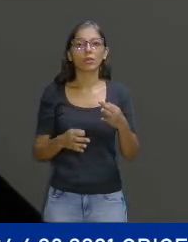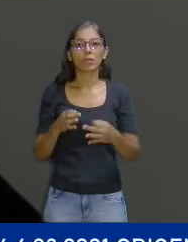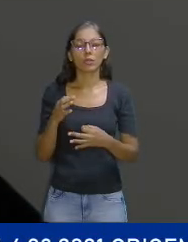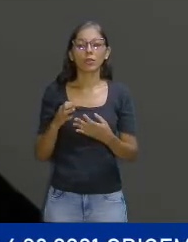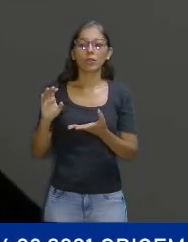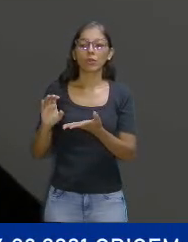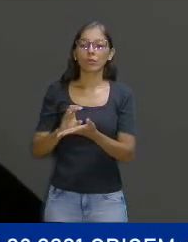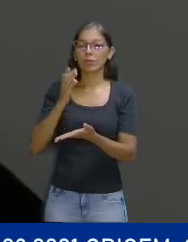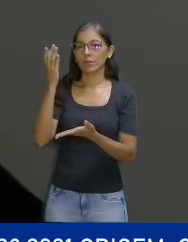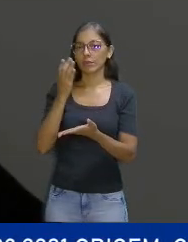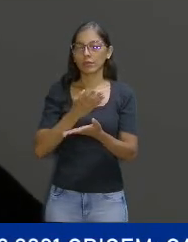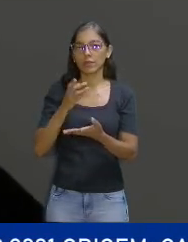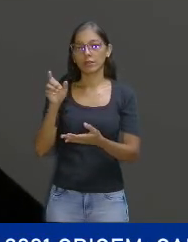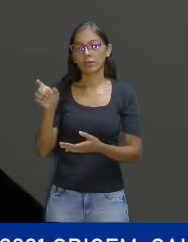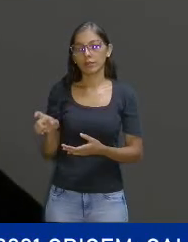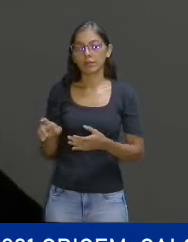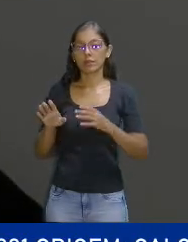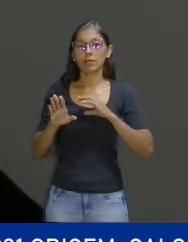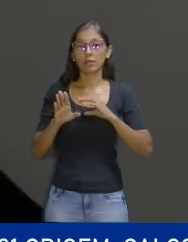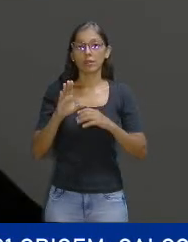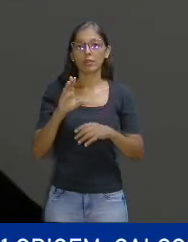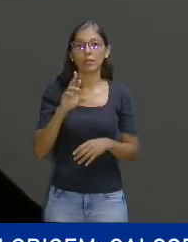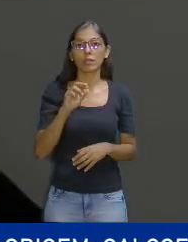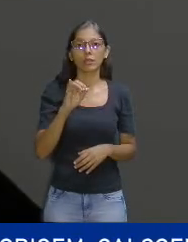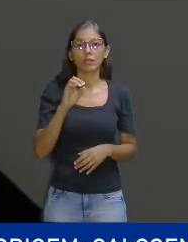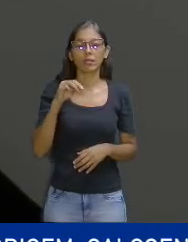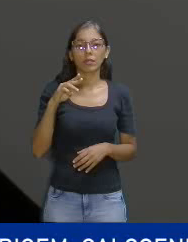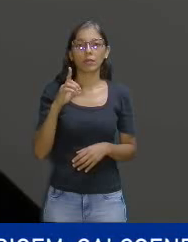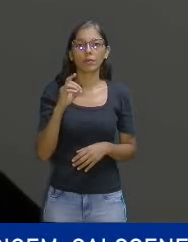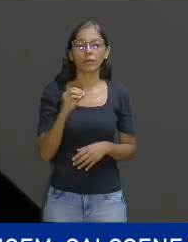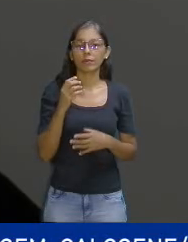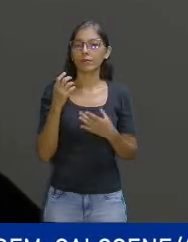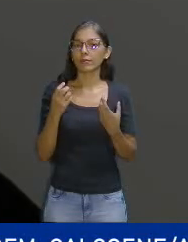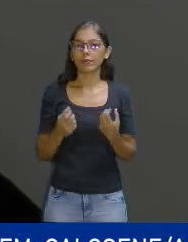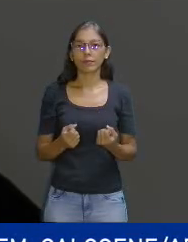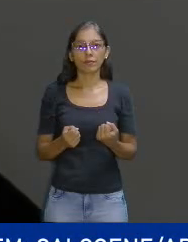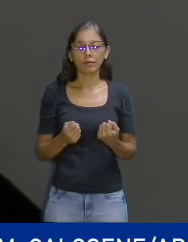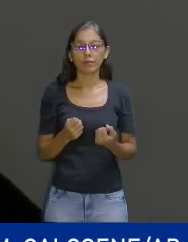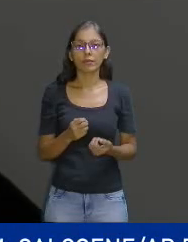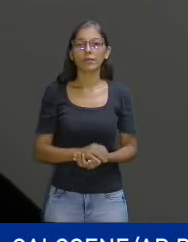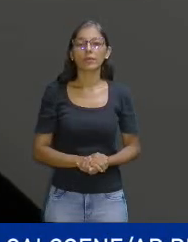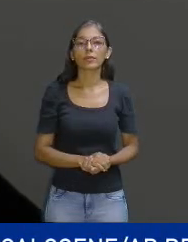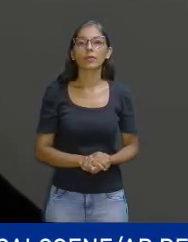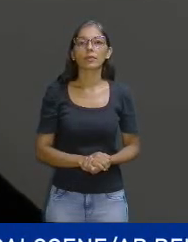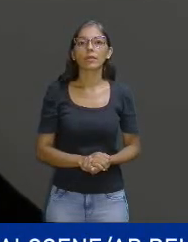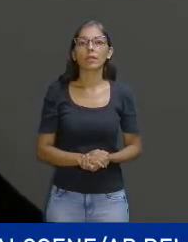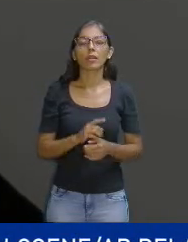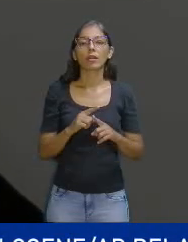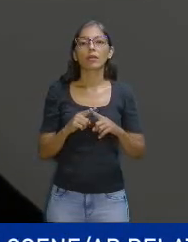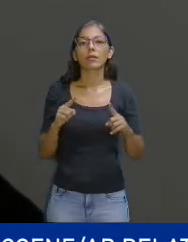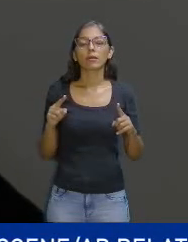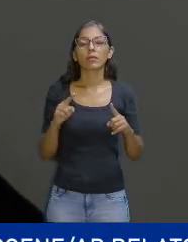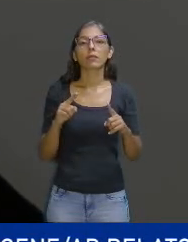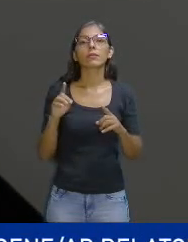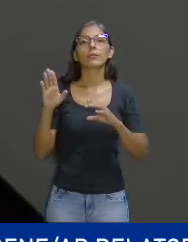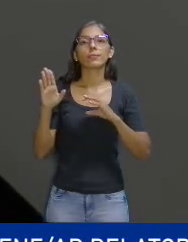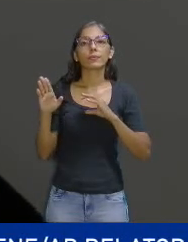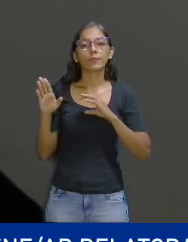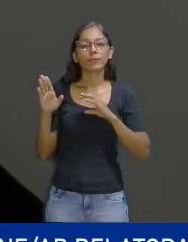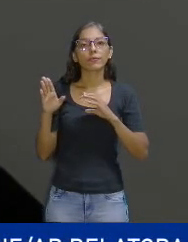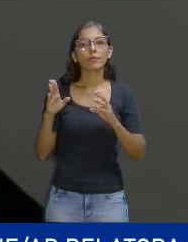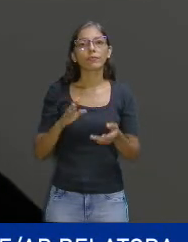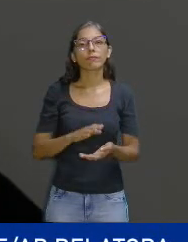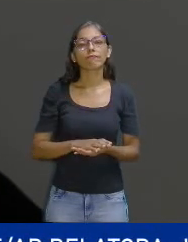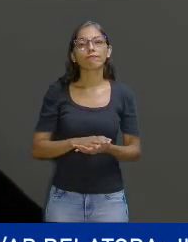Nonato Souza. A sentença reputou grave o fato de que o candidato ele declarou despesa no valor de R$